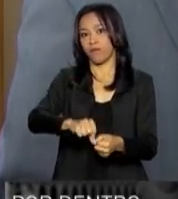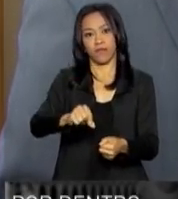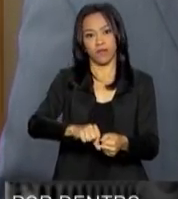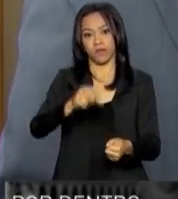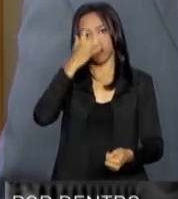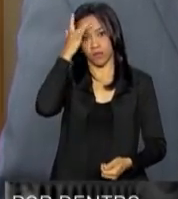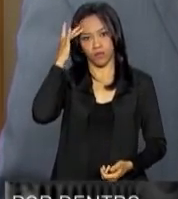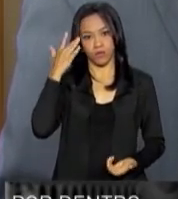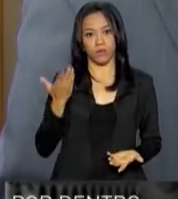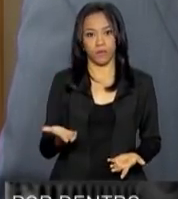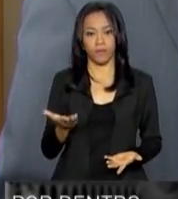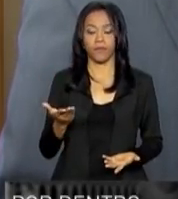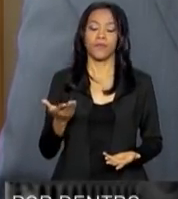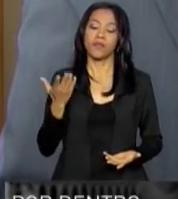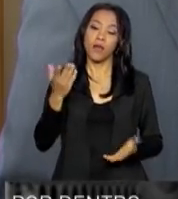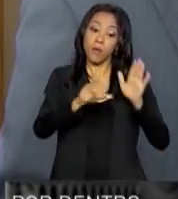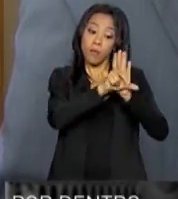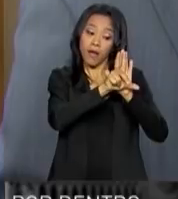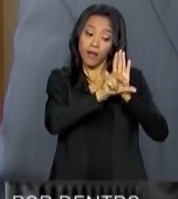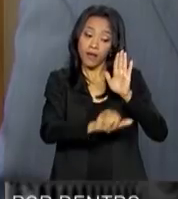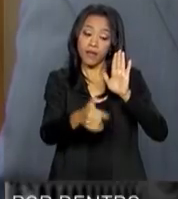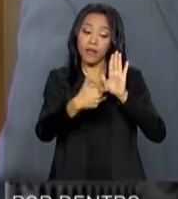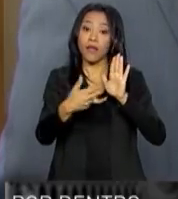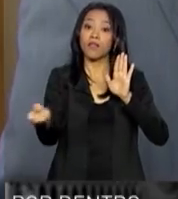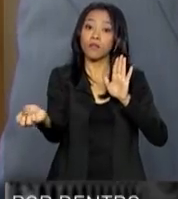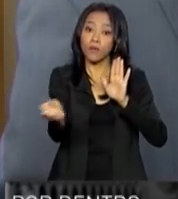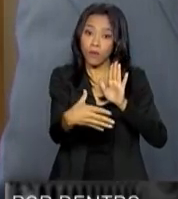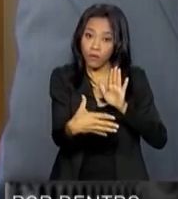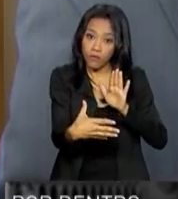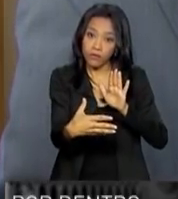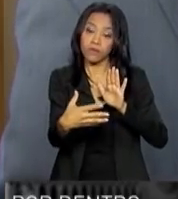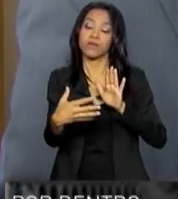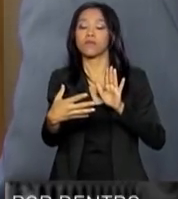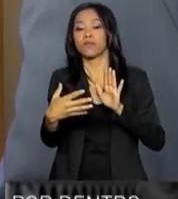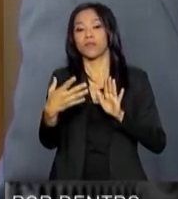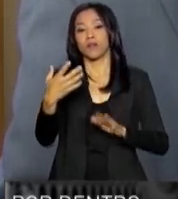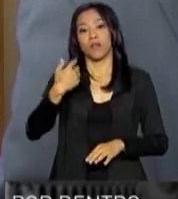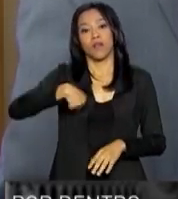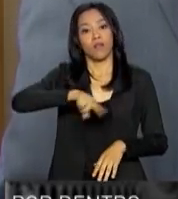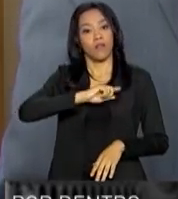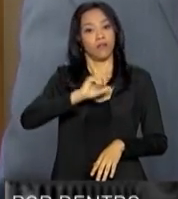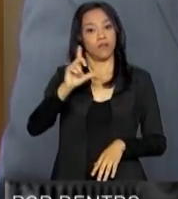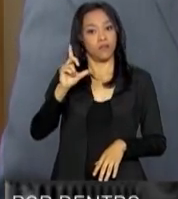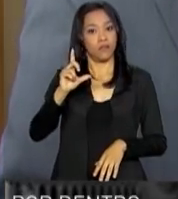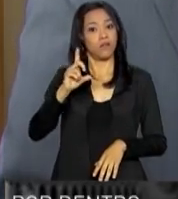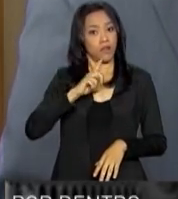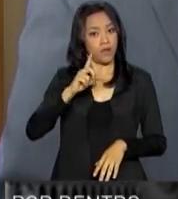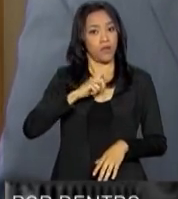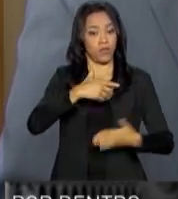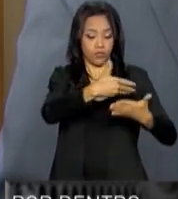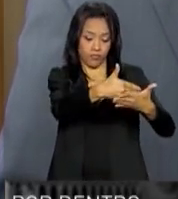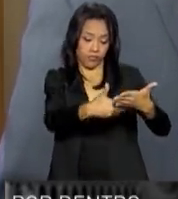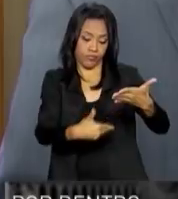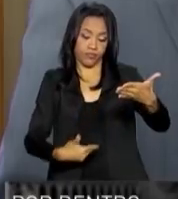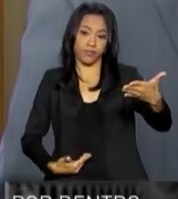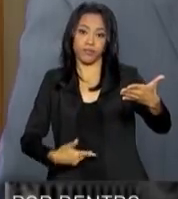como ele como eu disse que uma legislação muito nova nós tínhamos temos na nossa folha de pagamento do inss